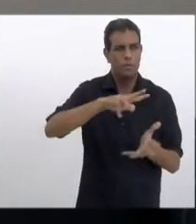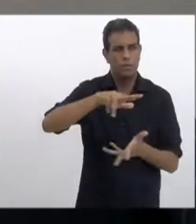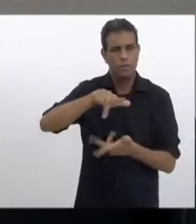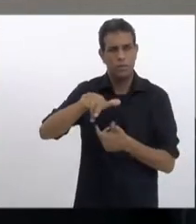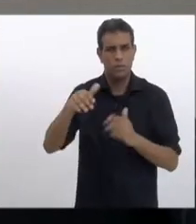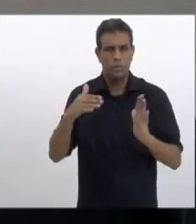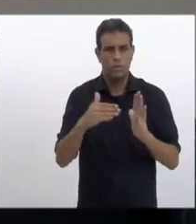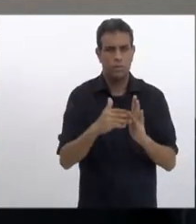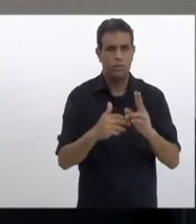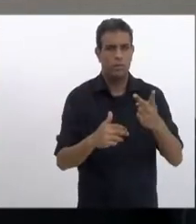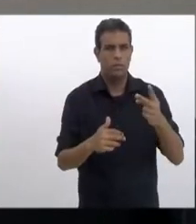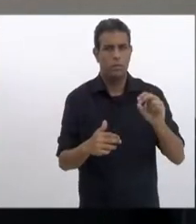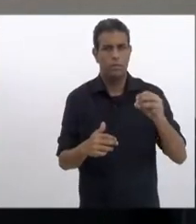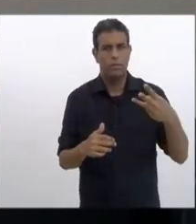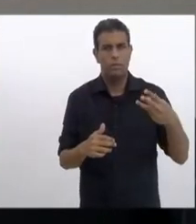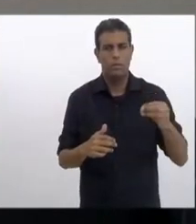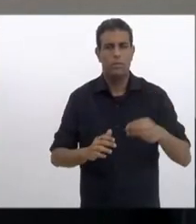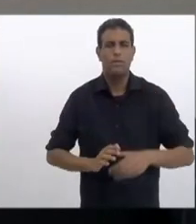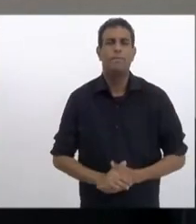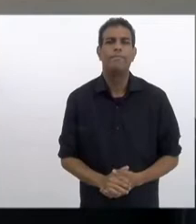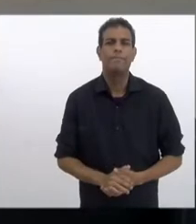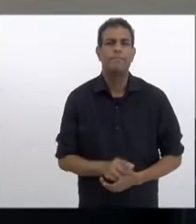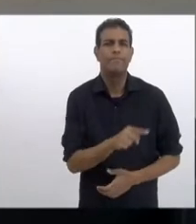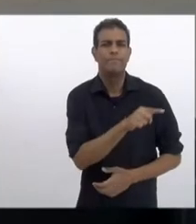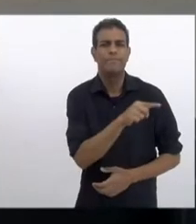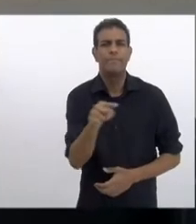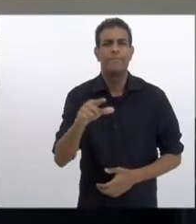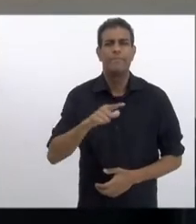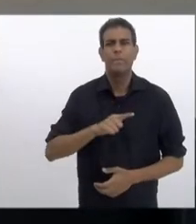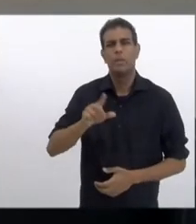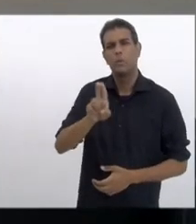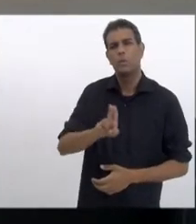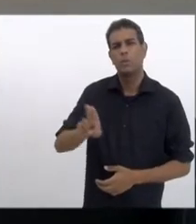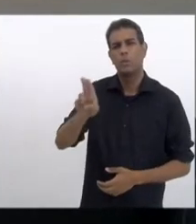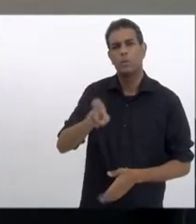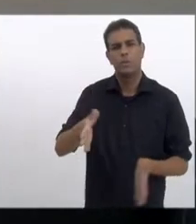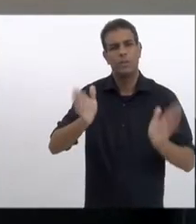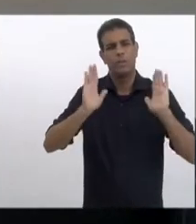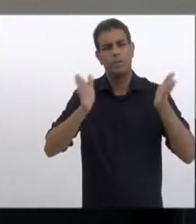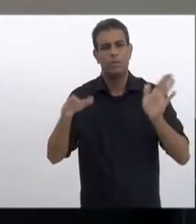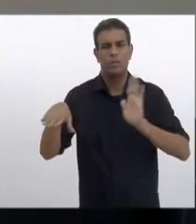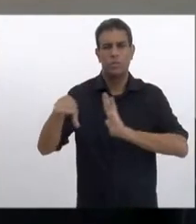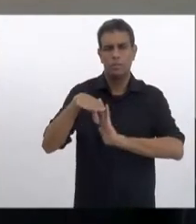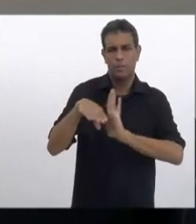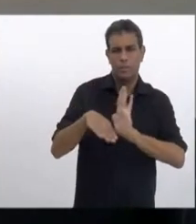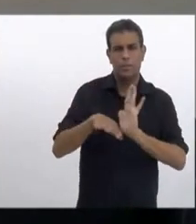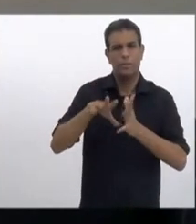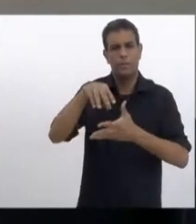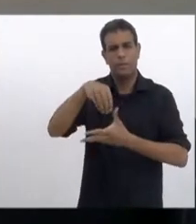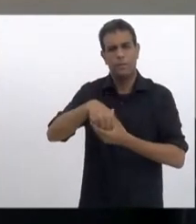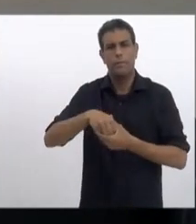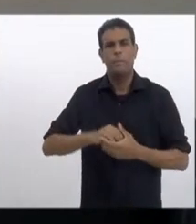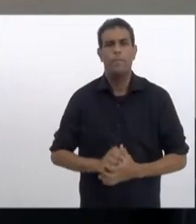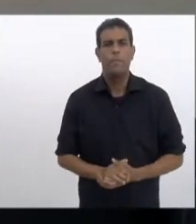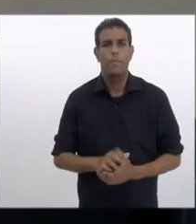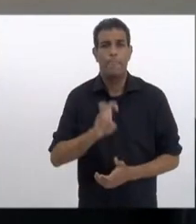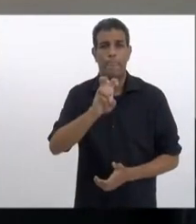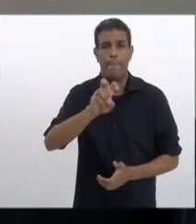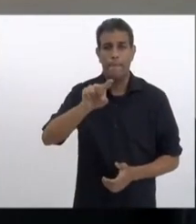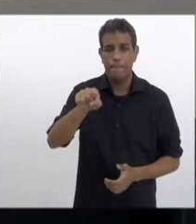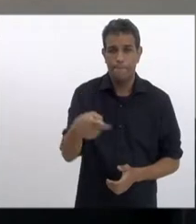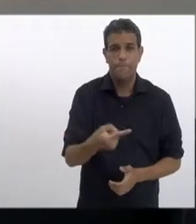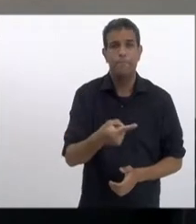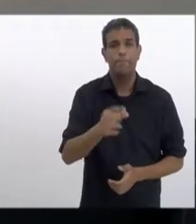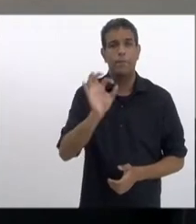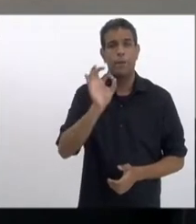até 2030. De acordo com as últimas estimativas globais, cerca de